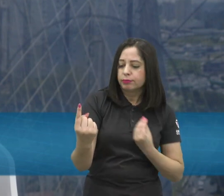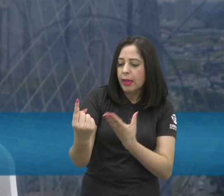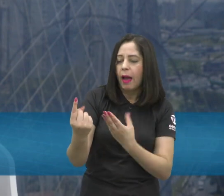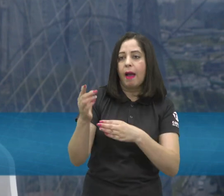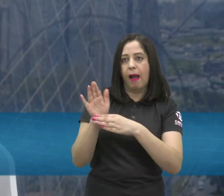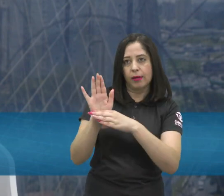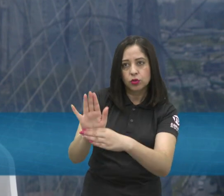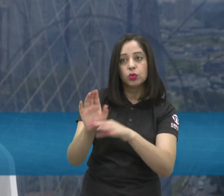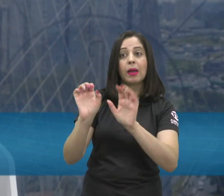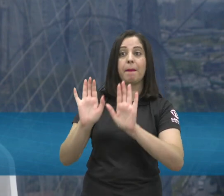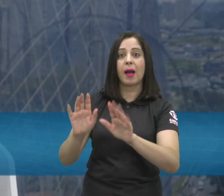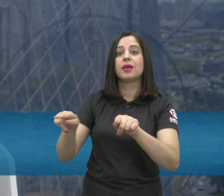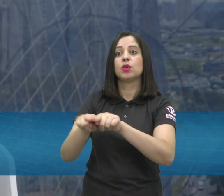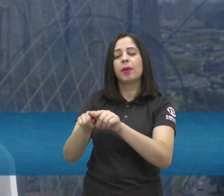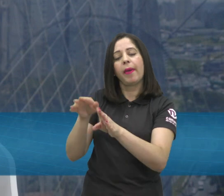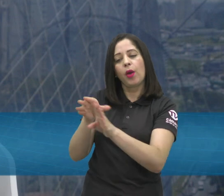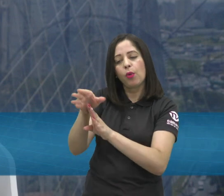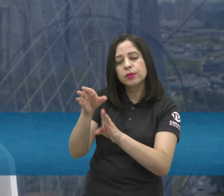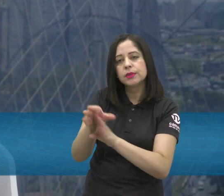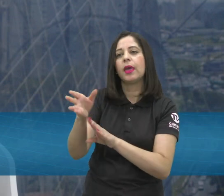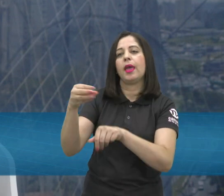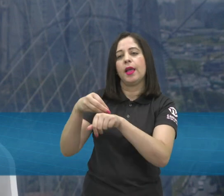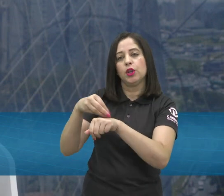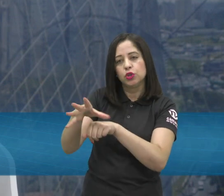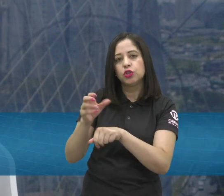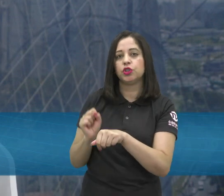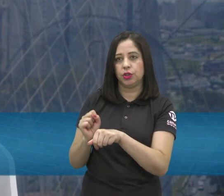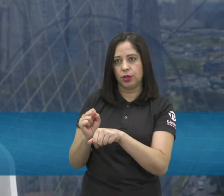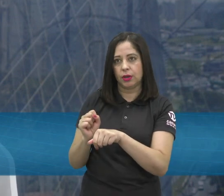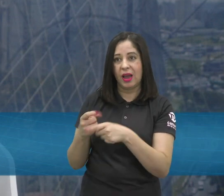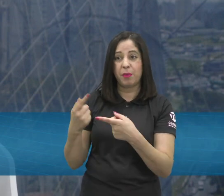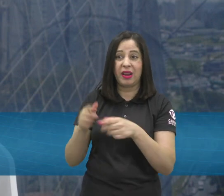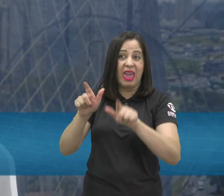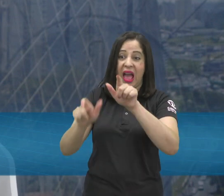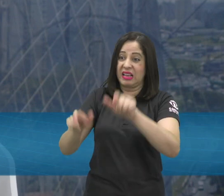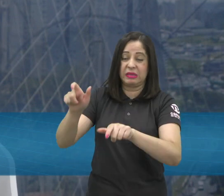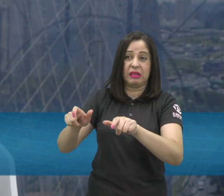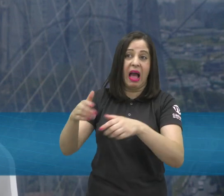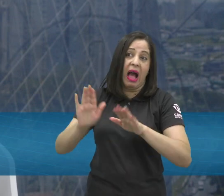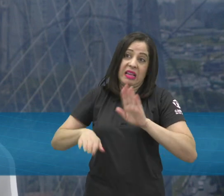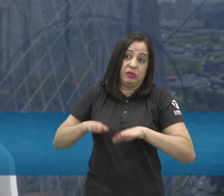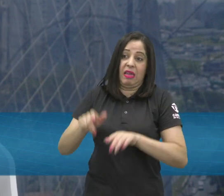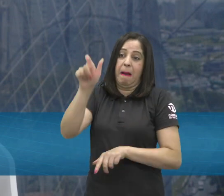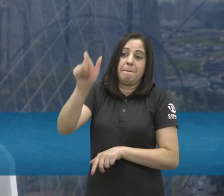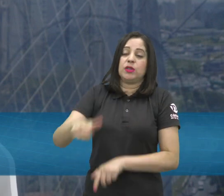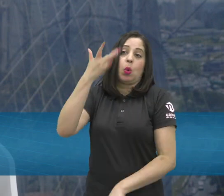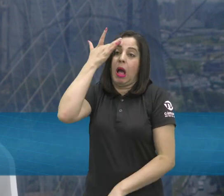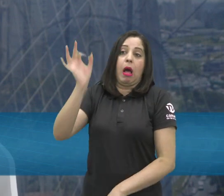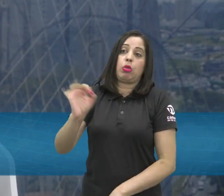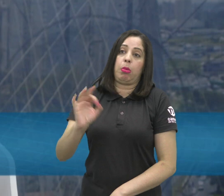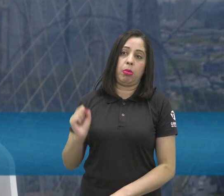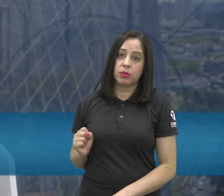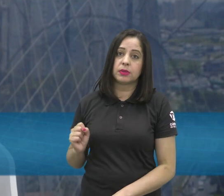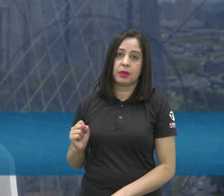são diversas ações que nós temos e que às vezes não chega, né, totalmente ao conhecimento das pessoas. Então, a gente sempre